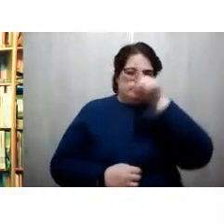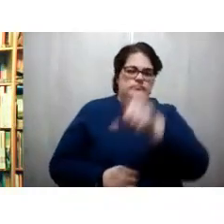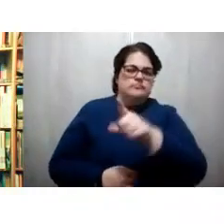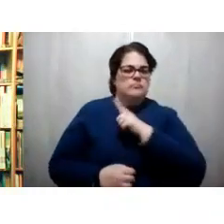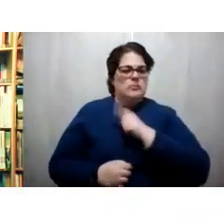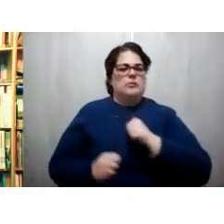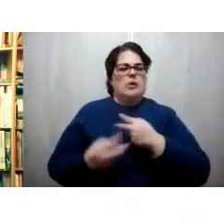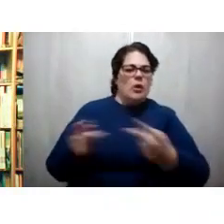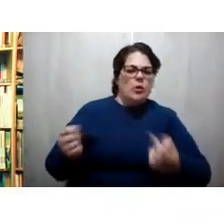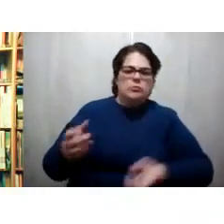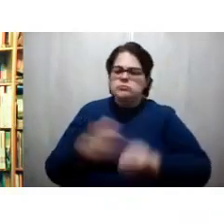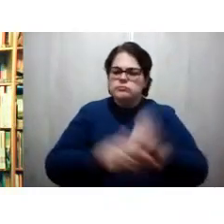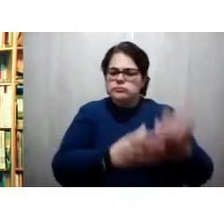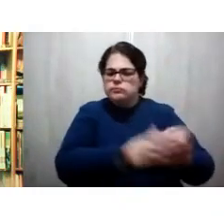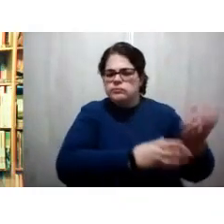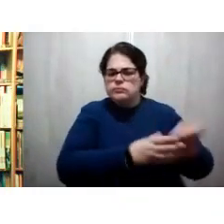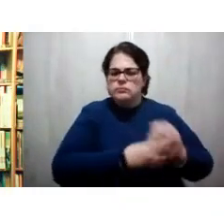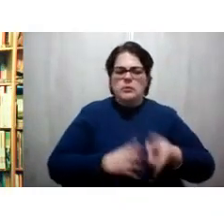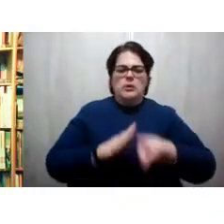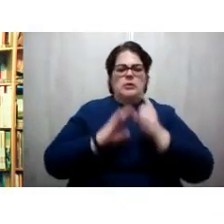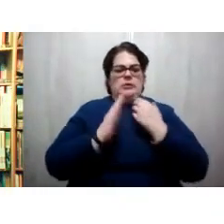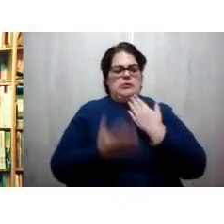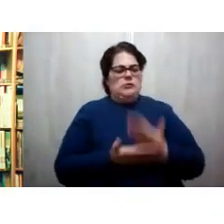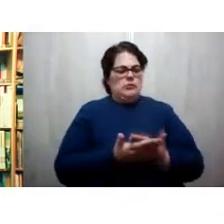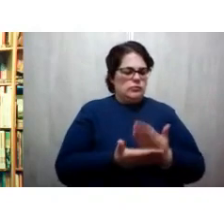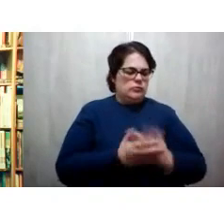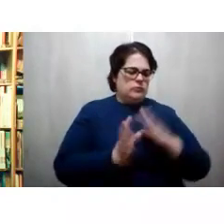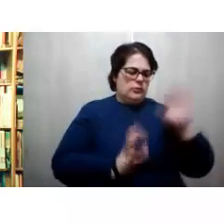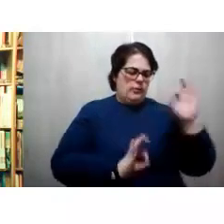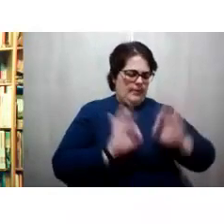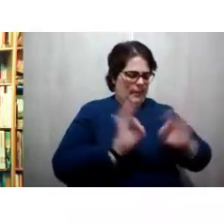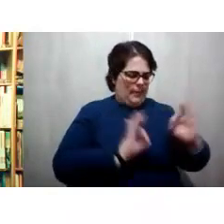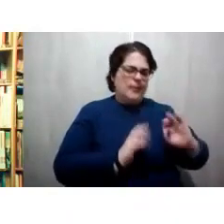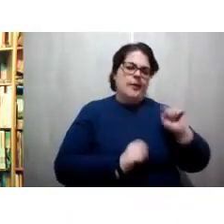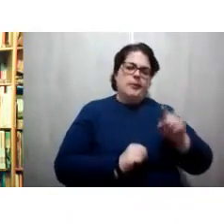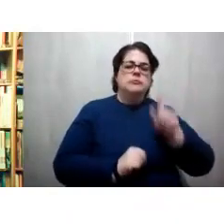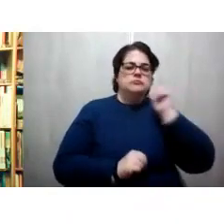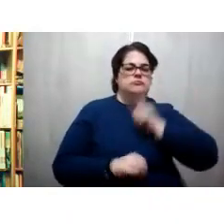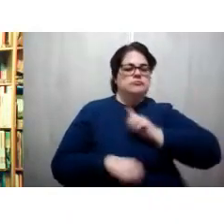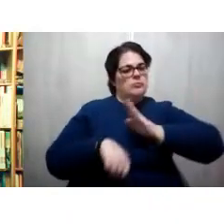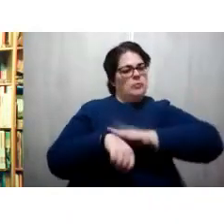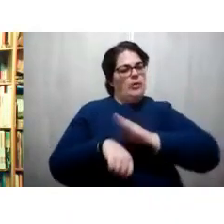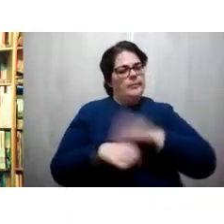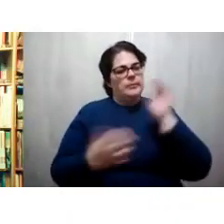de todo o estudo, de toda a preparação, para a gente então chegar a essa